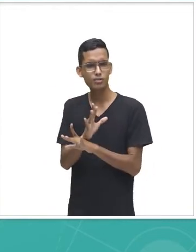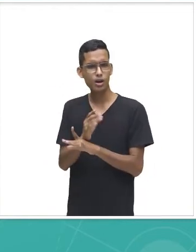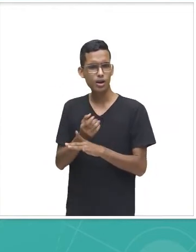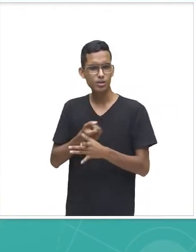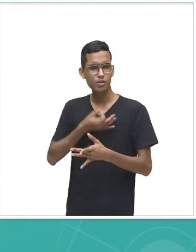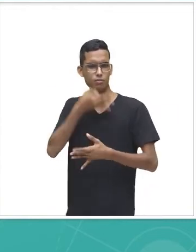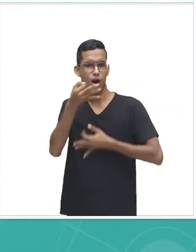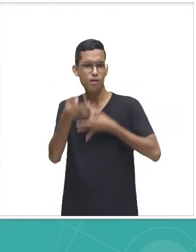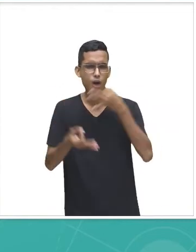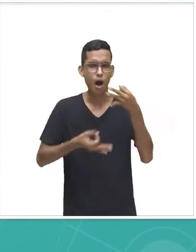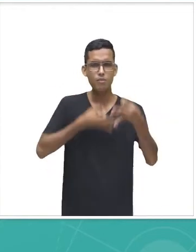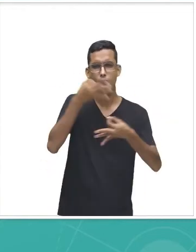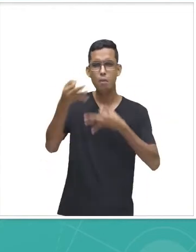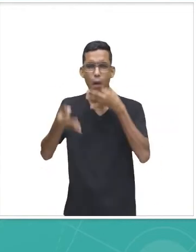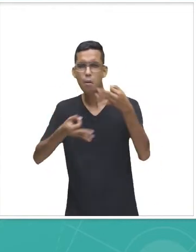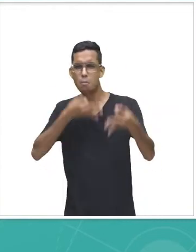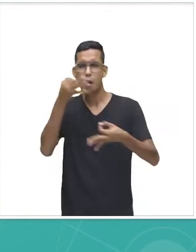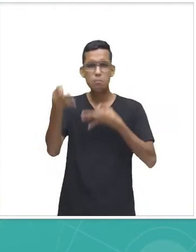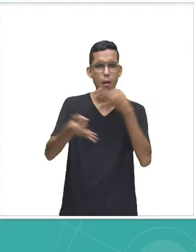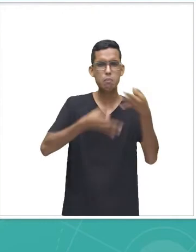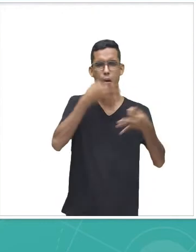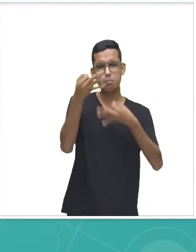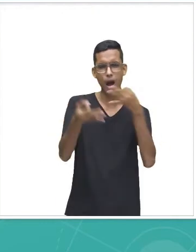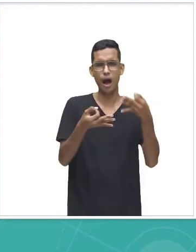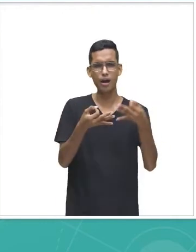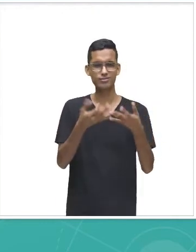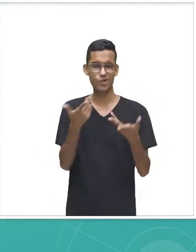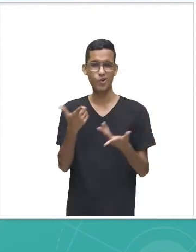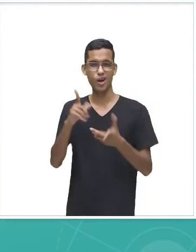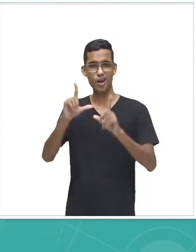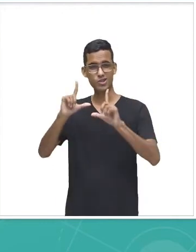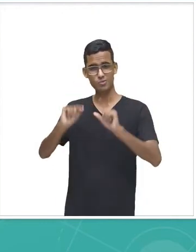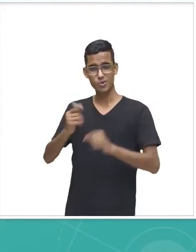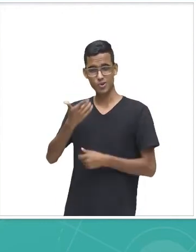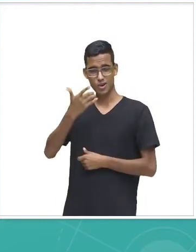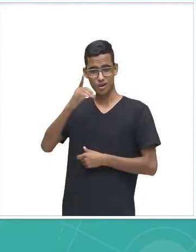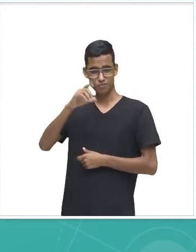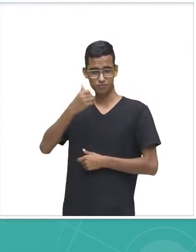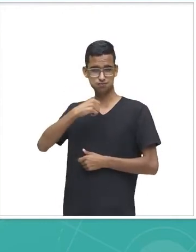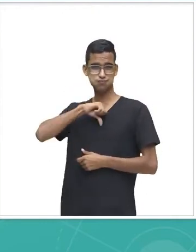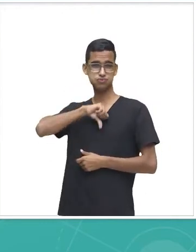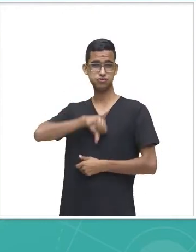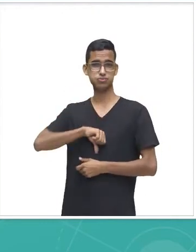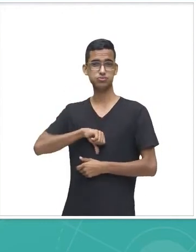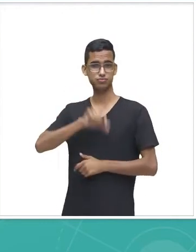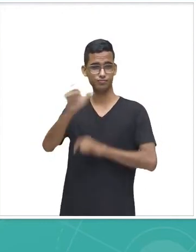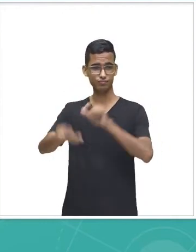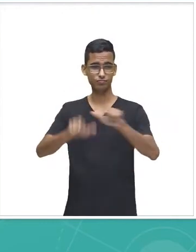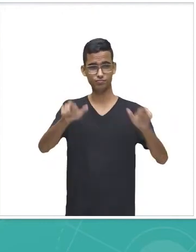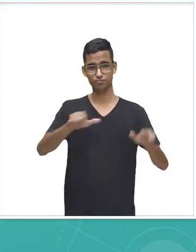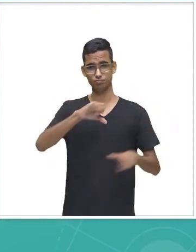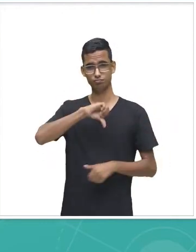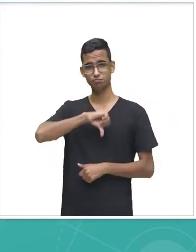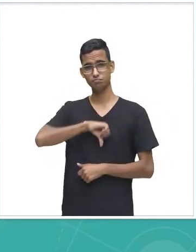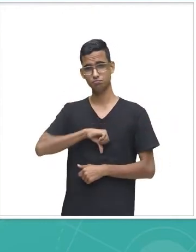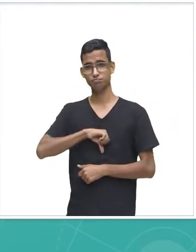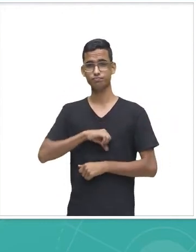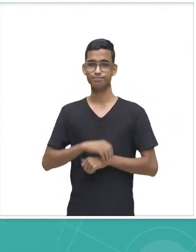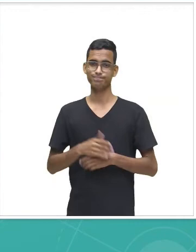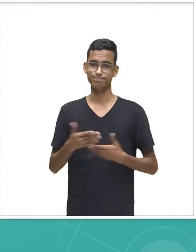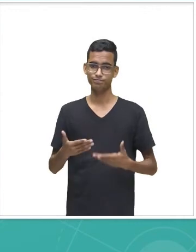acabam diminuindo a autoestima das pessoas a troco de nada. A partir das ideias do texto, expresse a